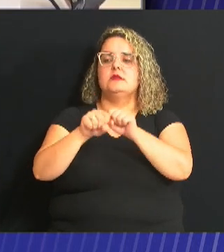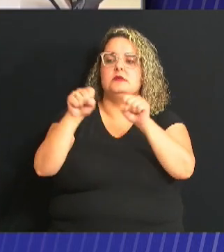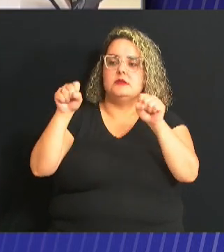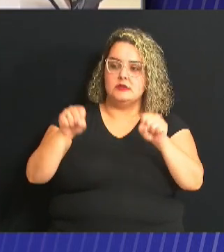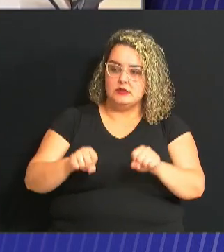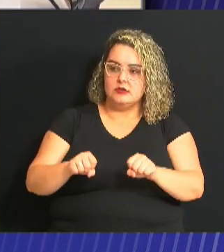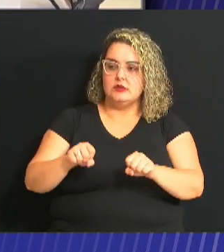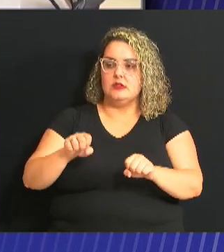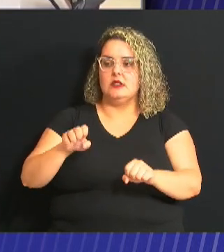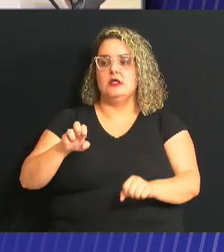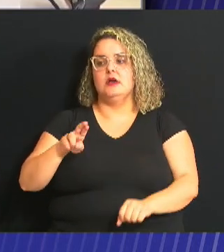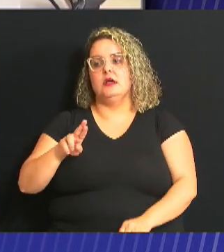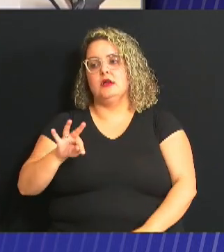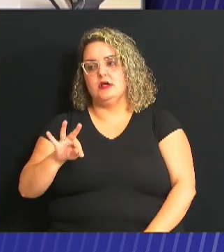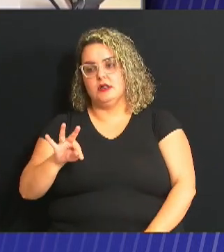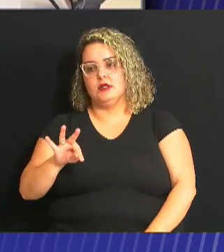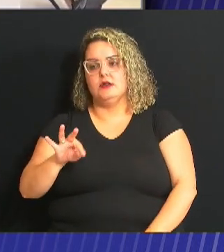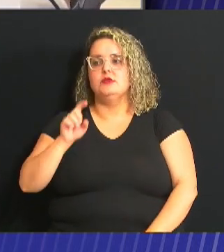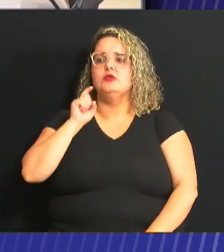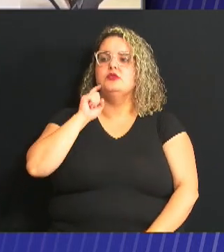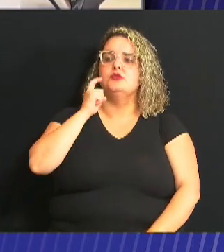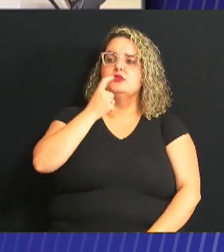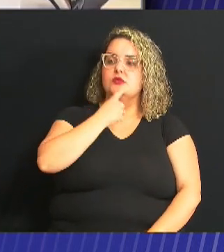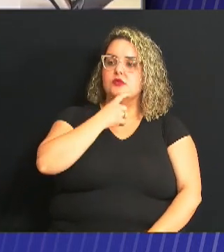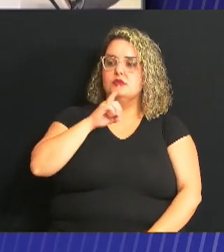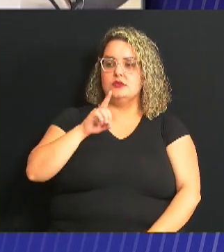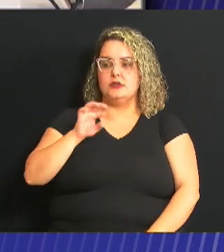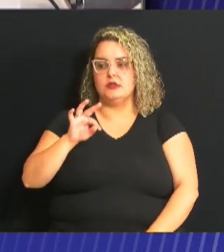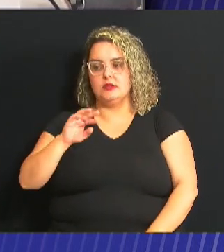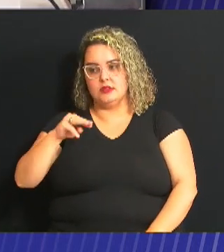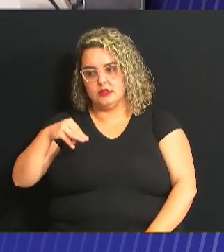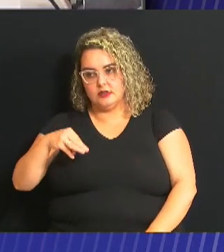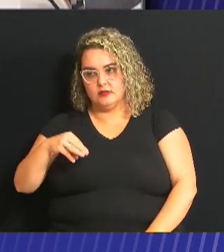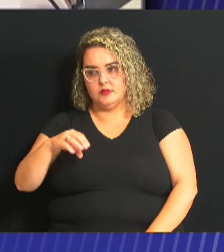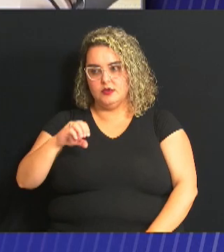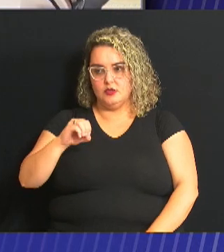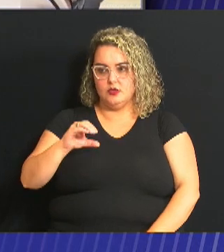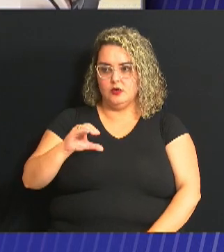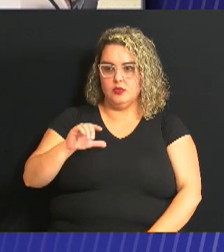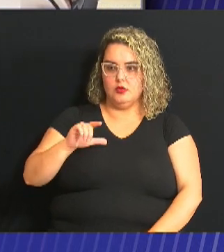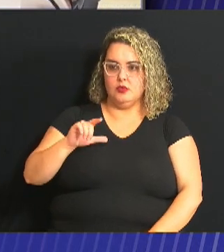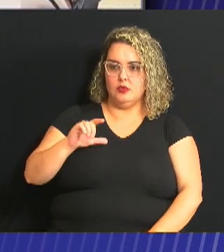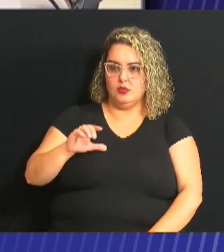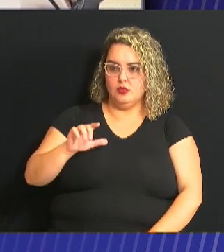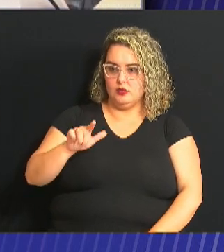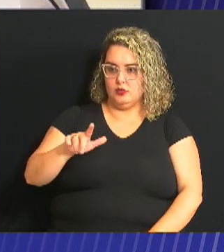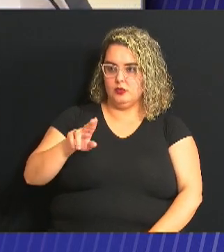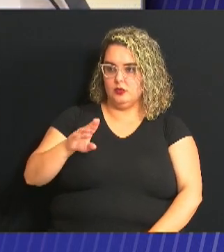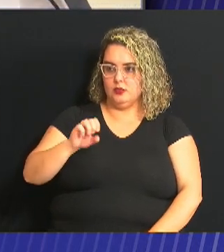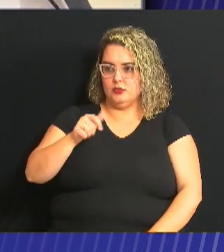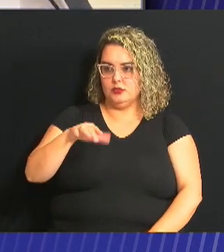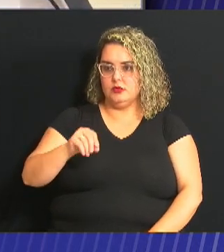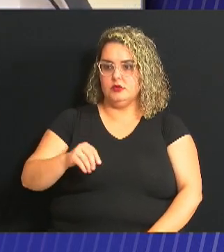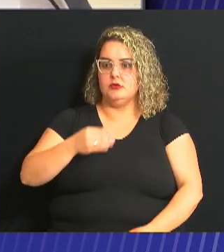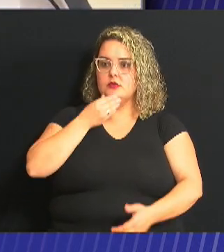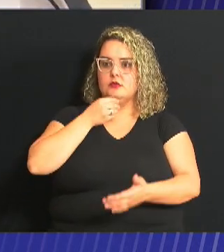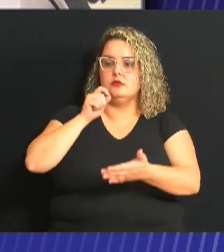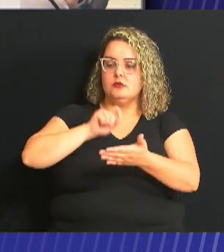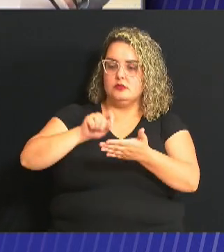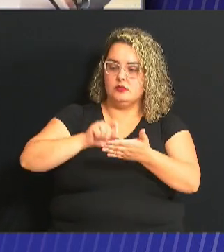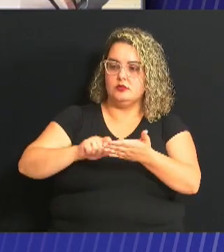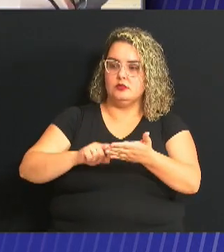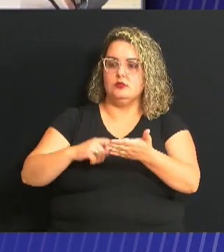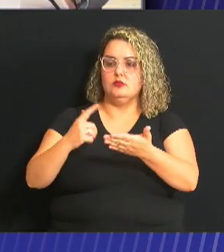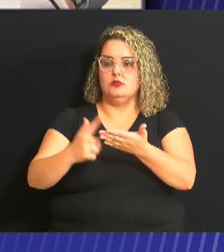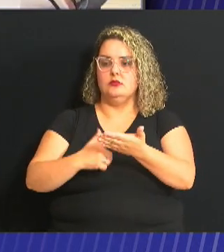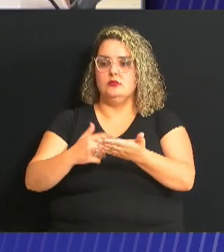ERT, Ortodontia DTM Oclusão, autor do livro best-seller Protocolos